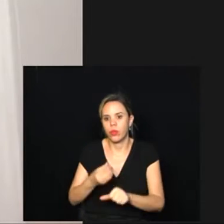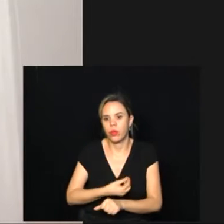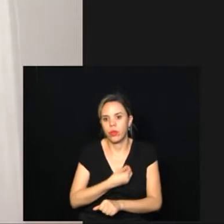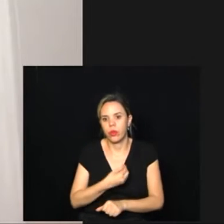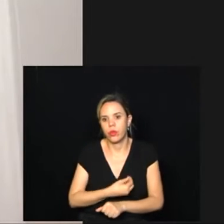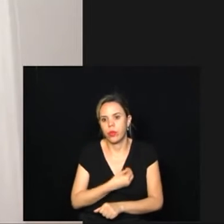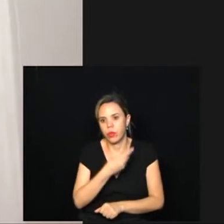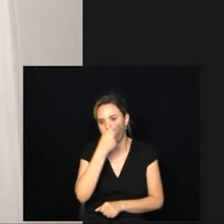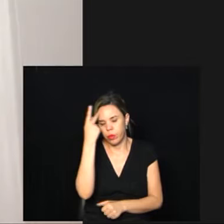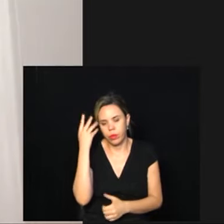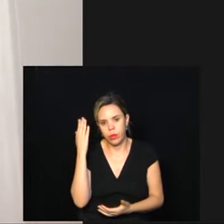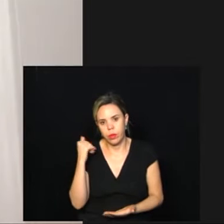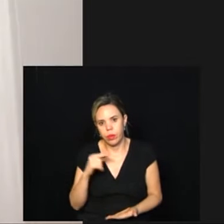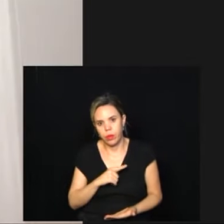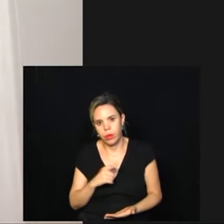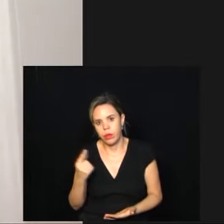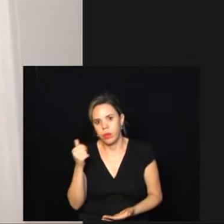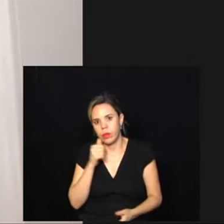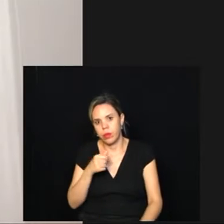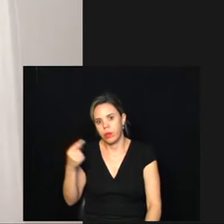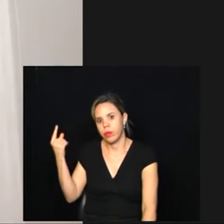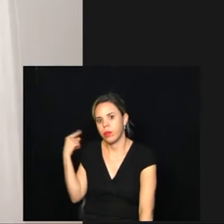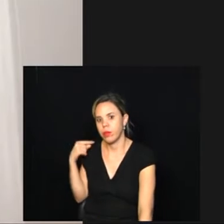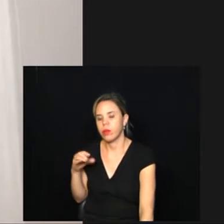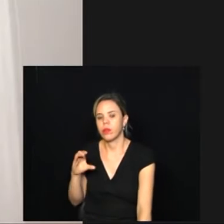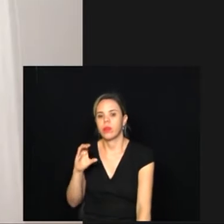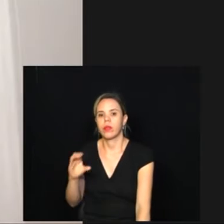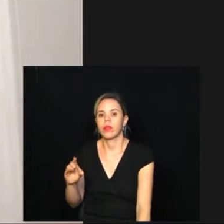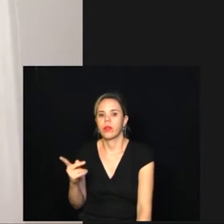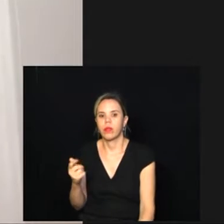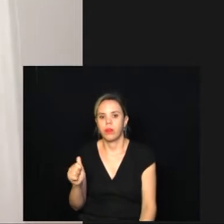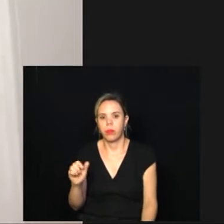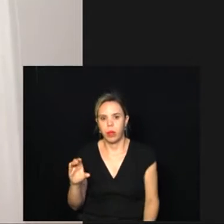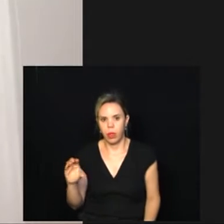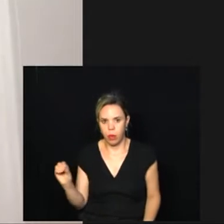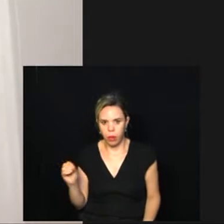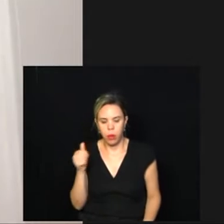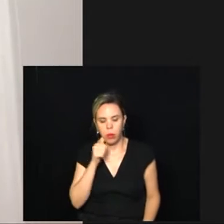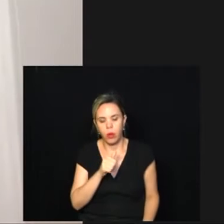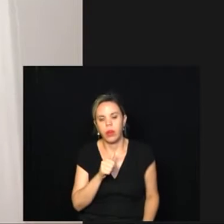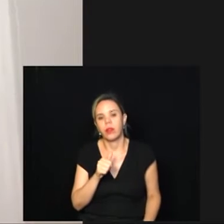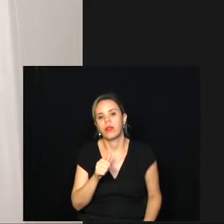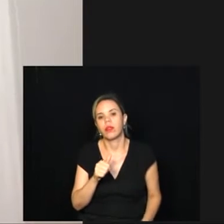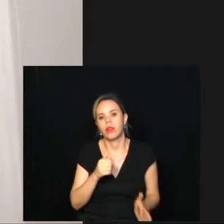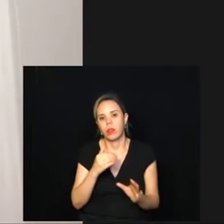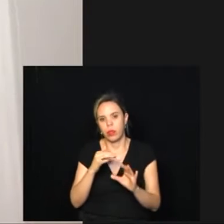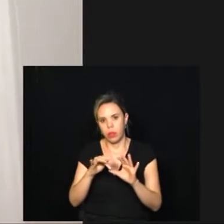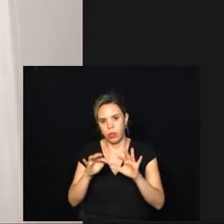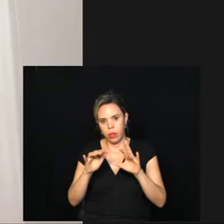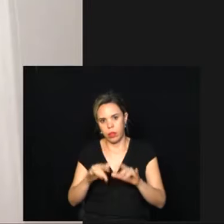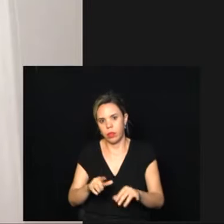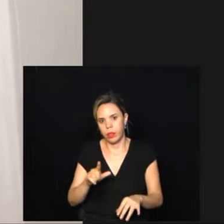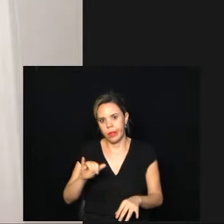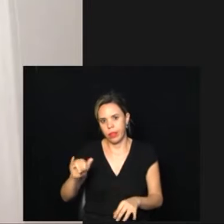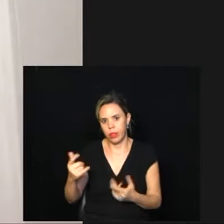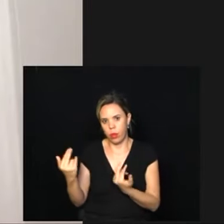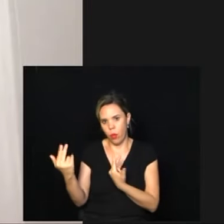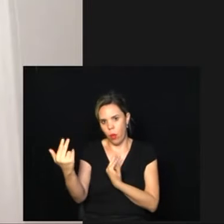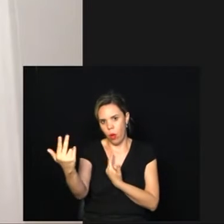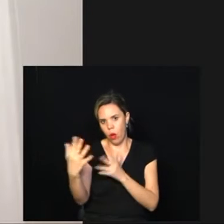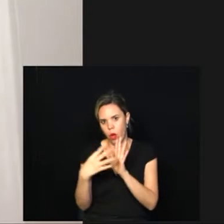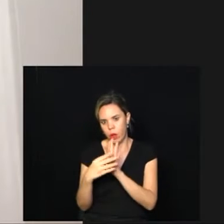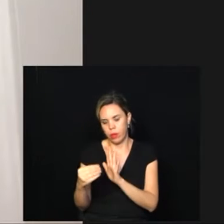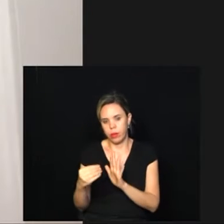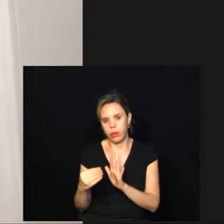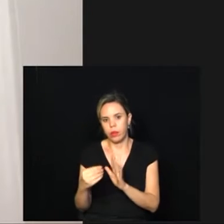vidas, sabe? Teve uma menina lá de Chapecó, a Luzi, ela escreveu que tem uma Lígia dentro dela também,